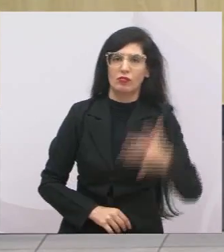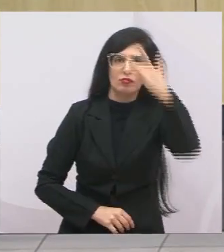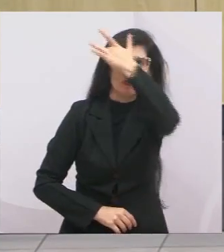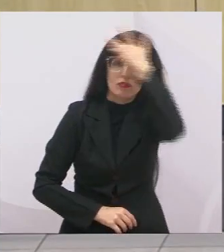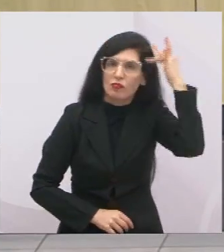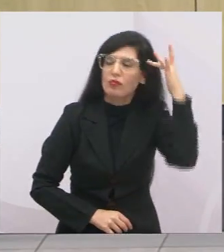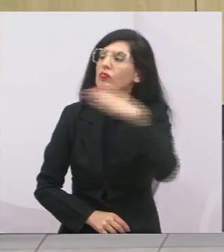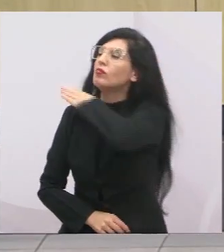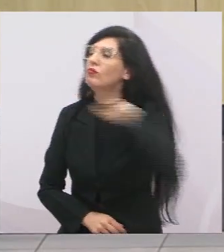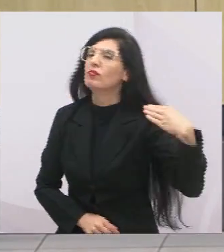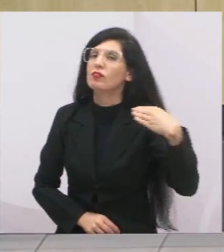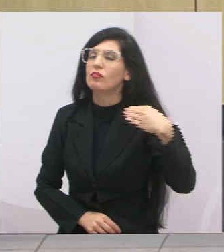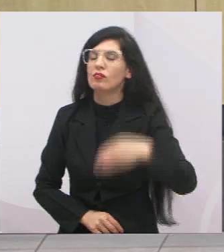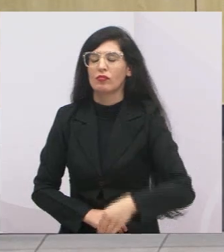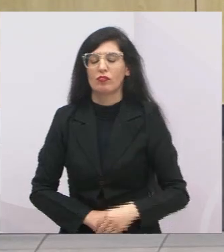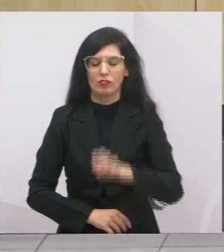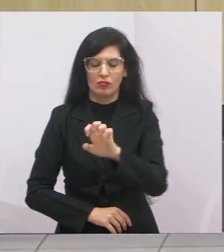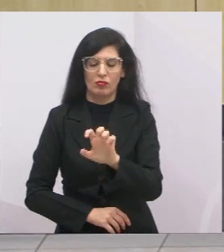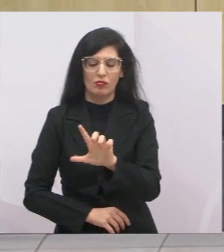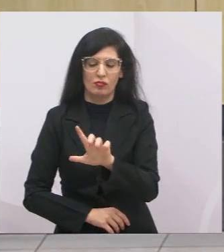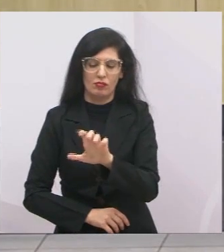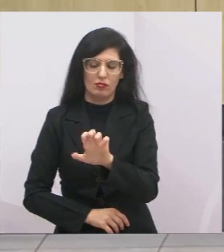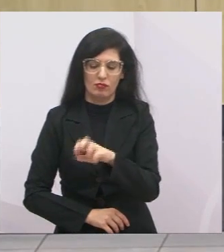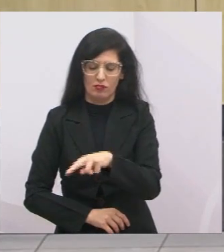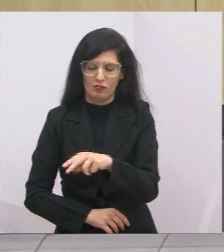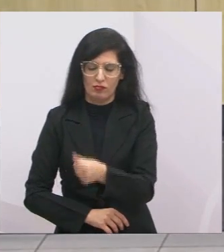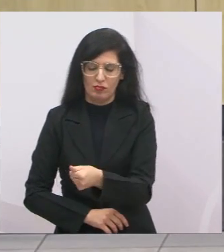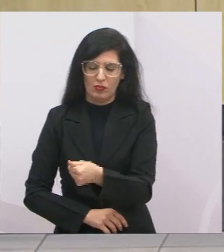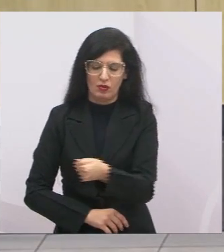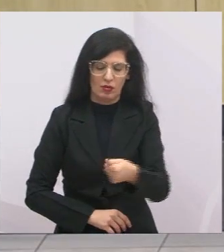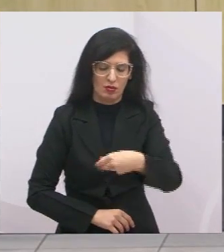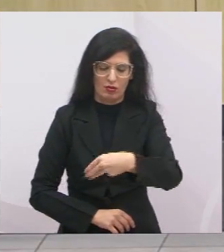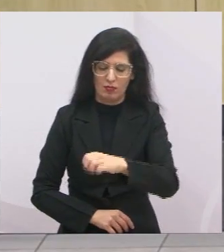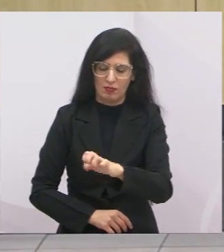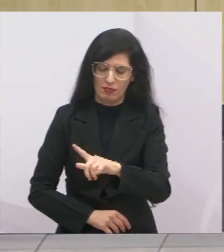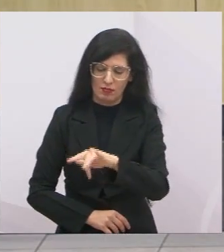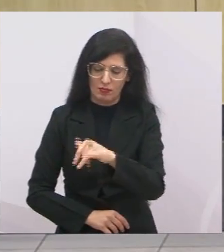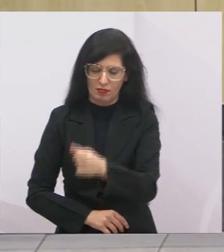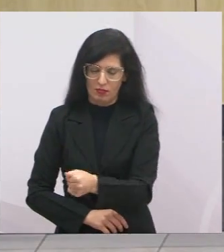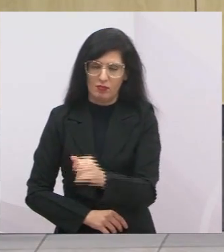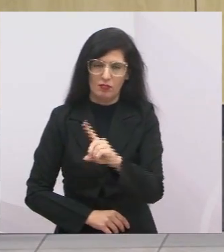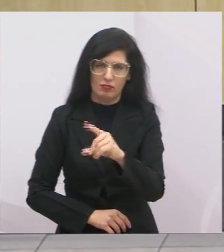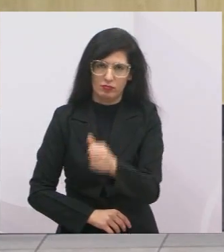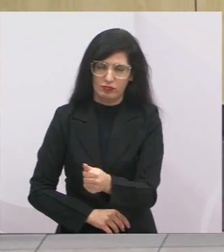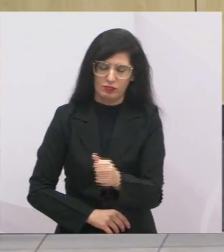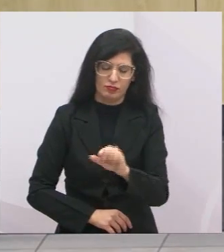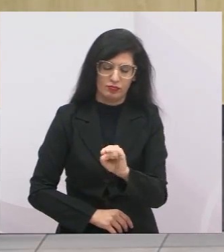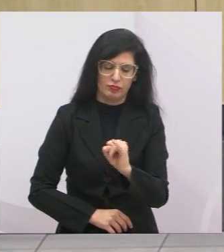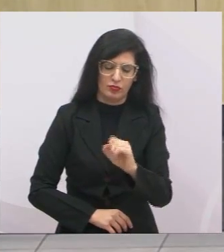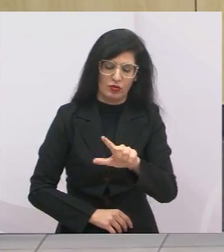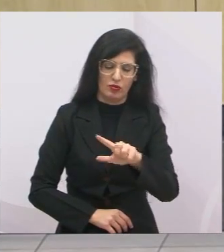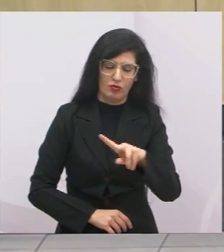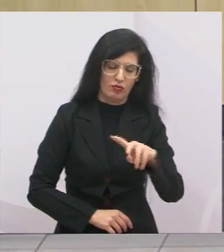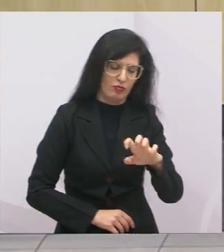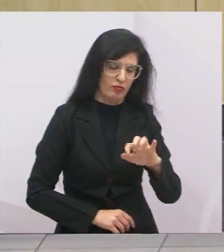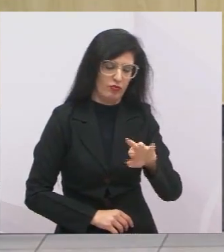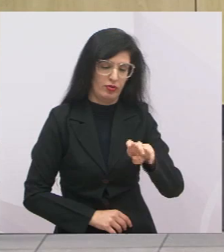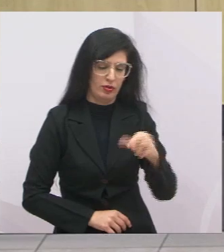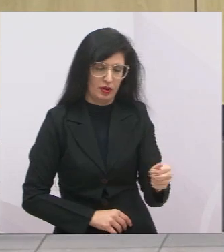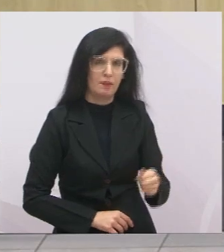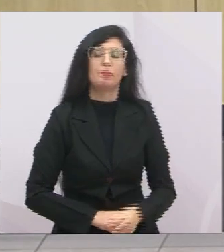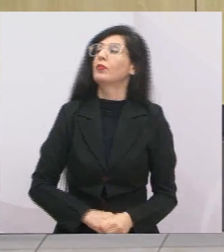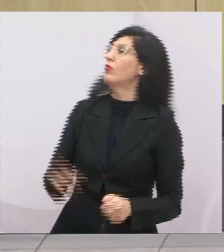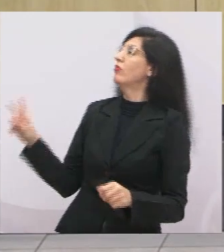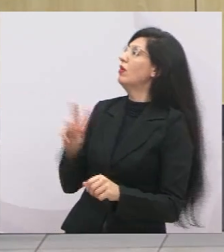Votos de pesar de Helena Amélia da Silveira, formulado